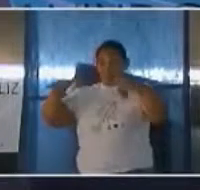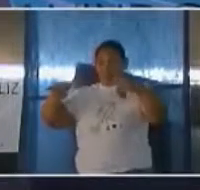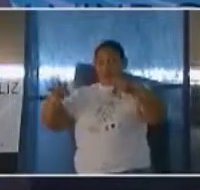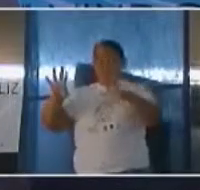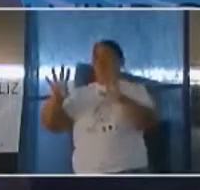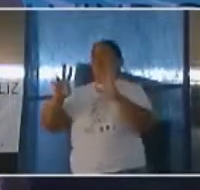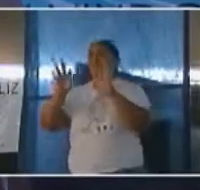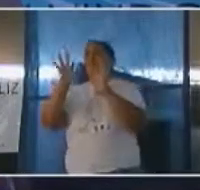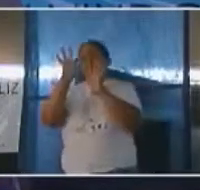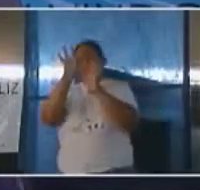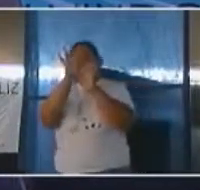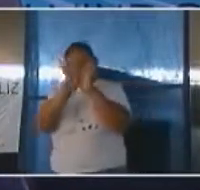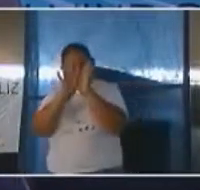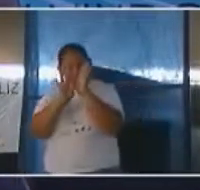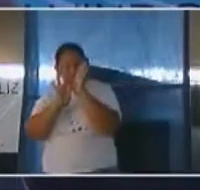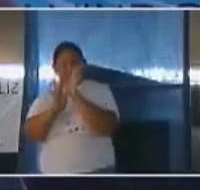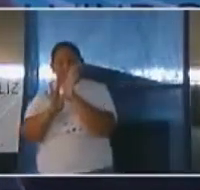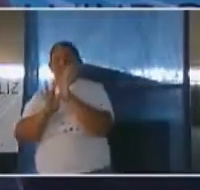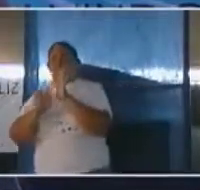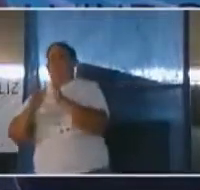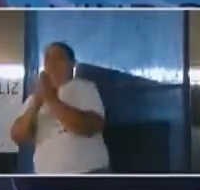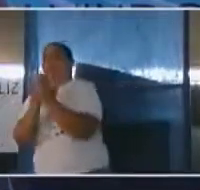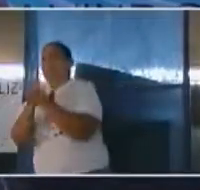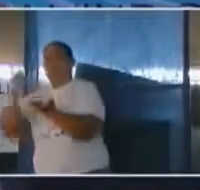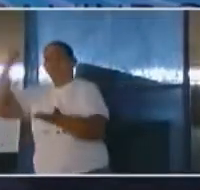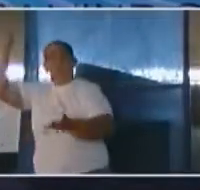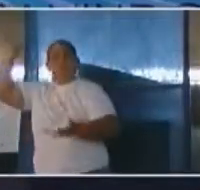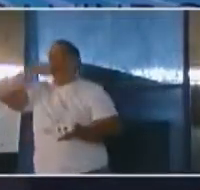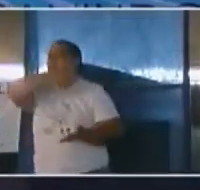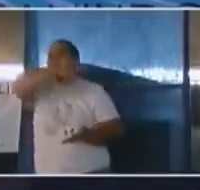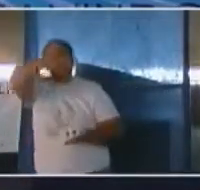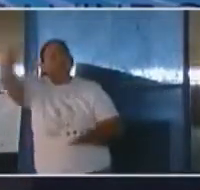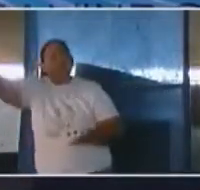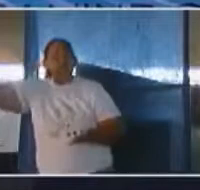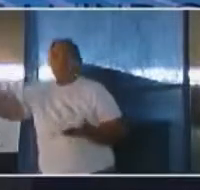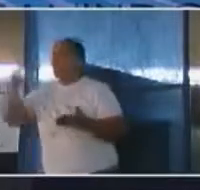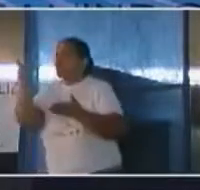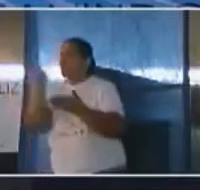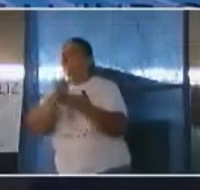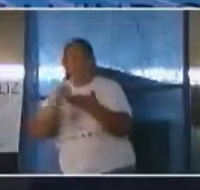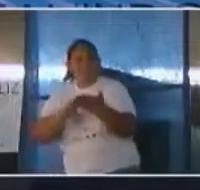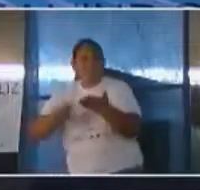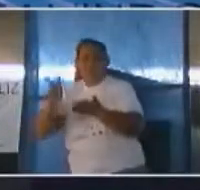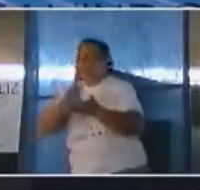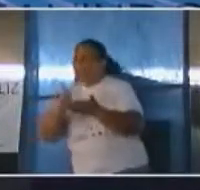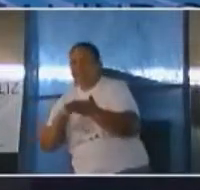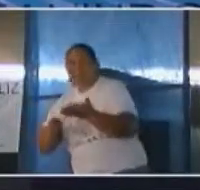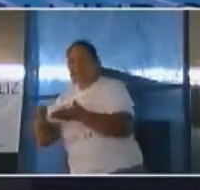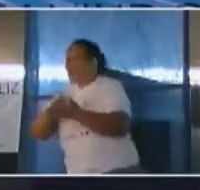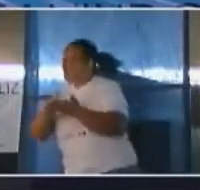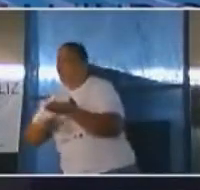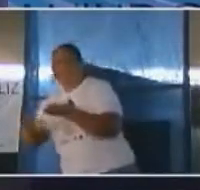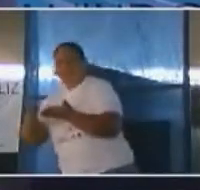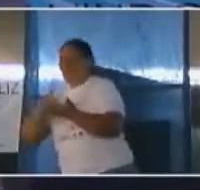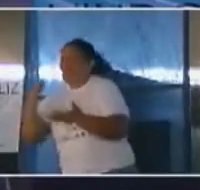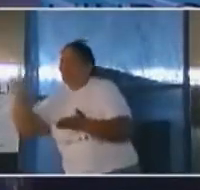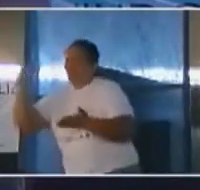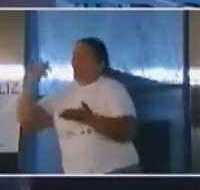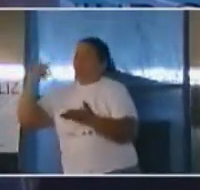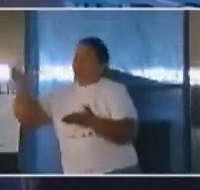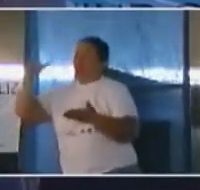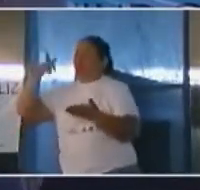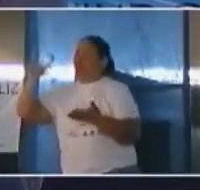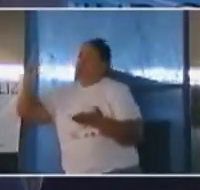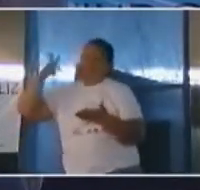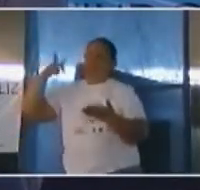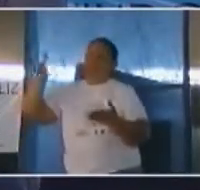cadernos de estudo pré-congrenagem informações sobre o contexto em que este texto foi